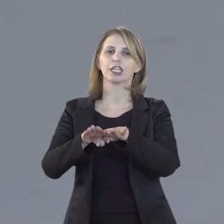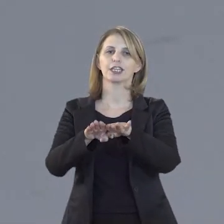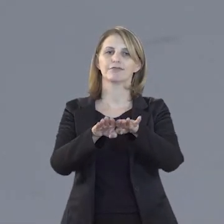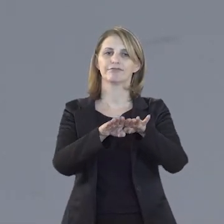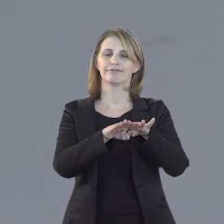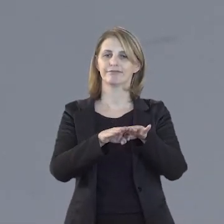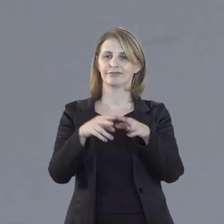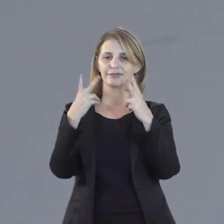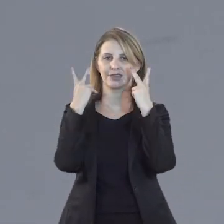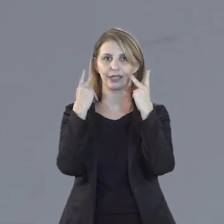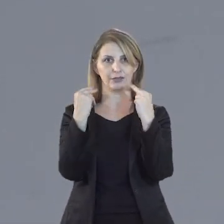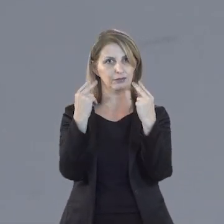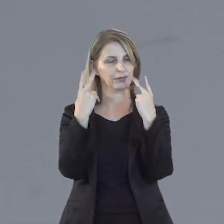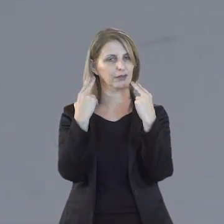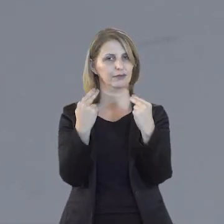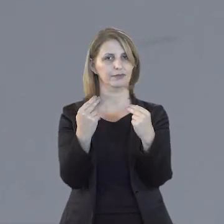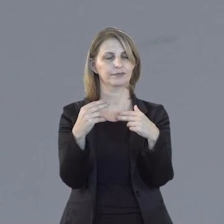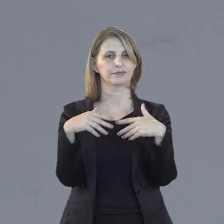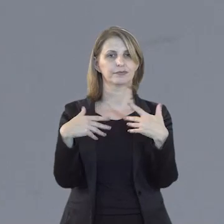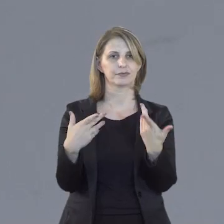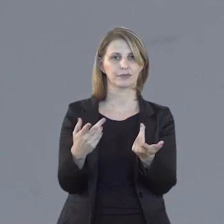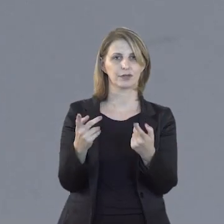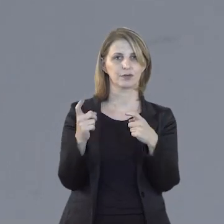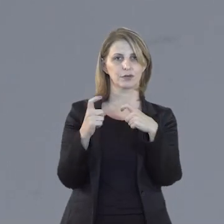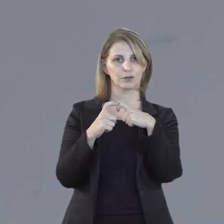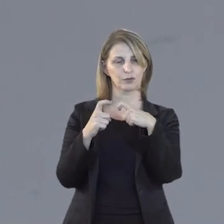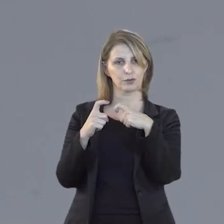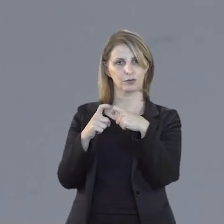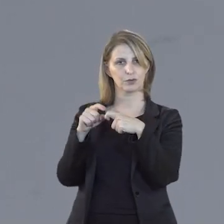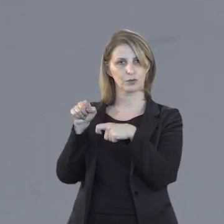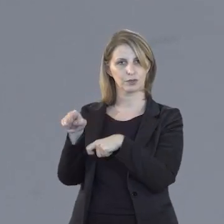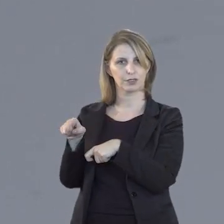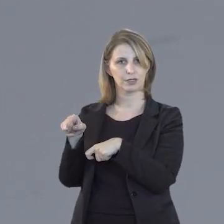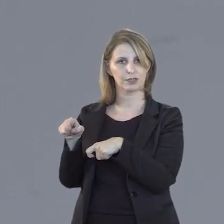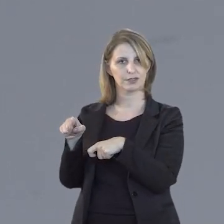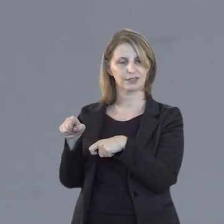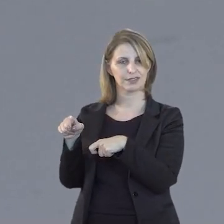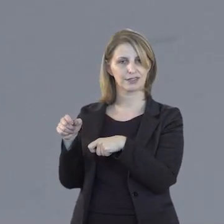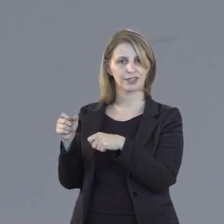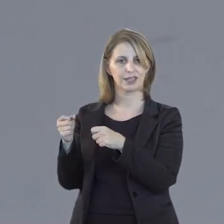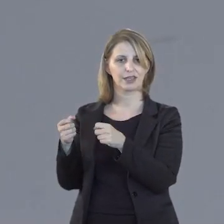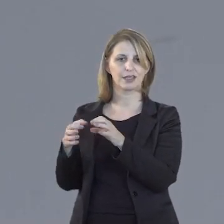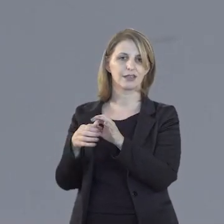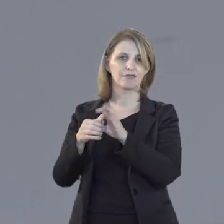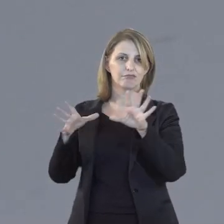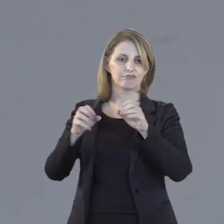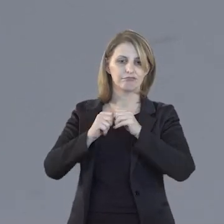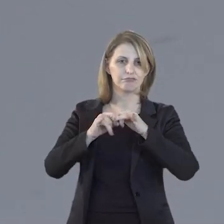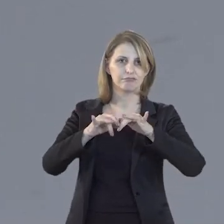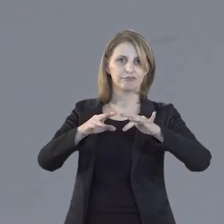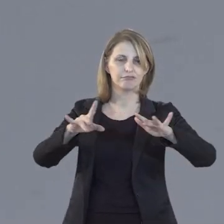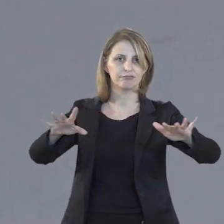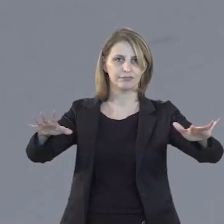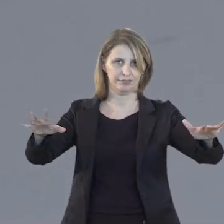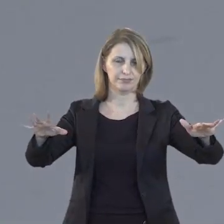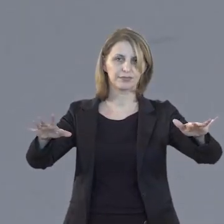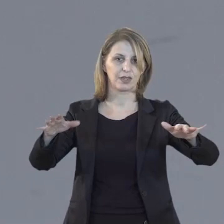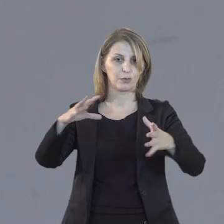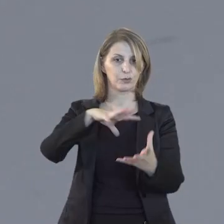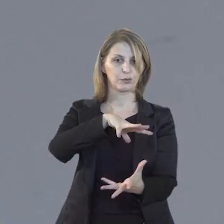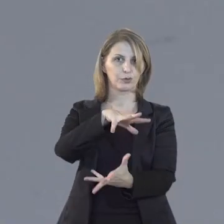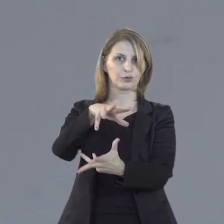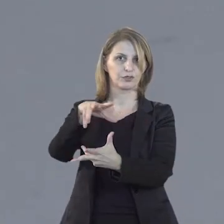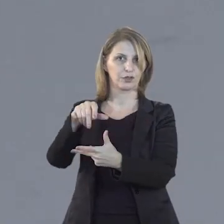de forma natural, né, que são mais importantes. Então, o Dr. Eduardo Bach deixou esse legado para que fosse